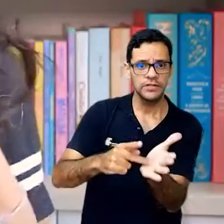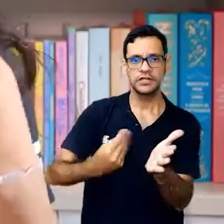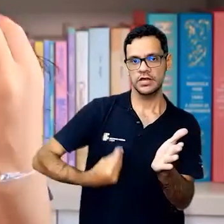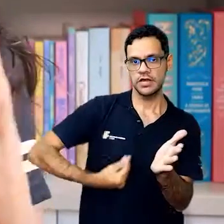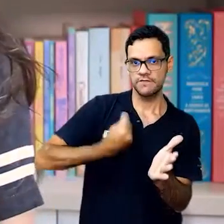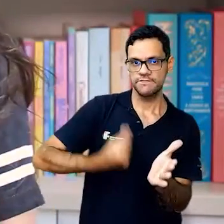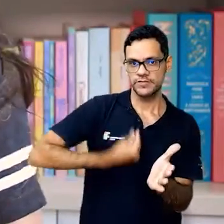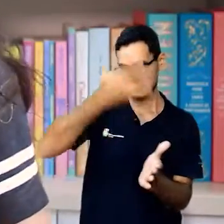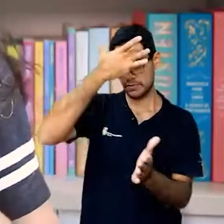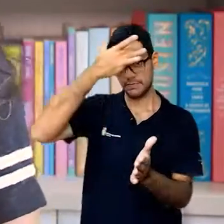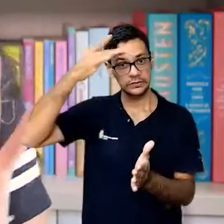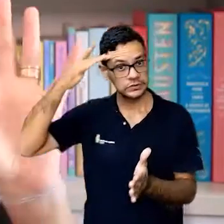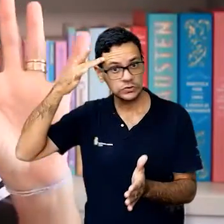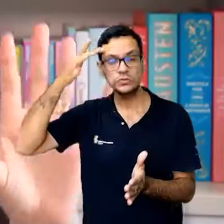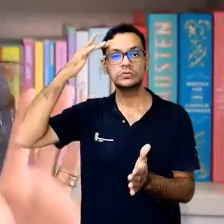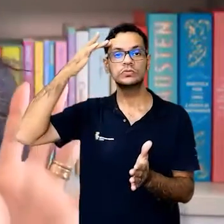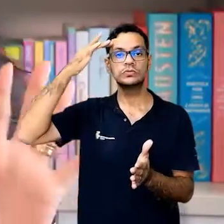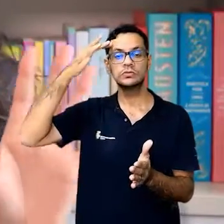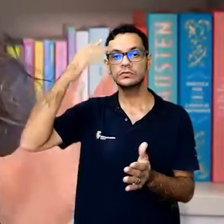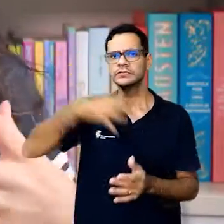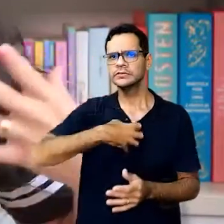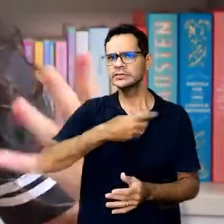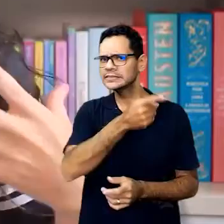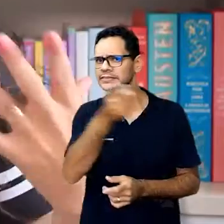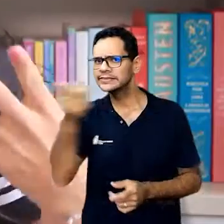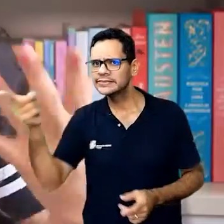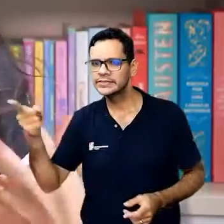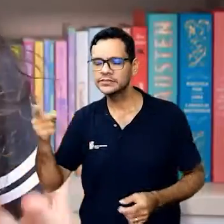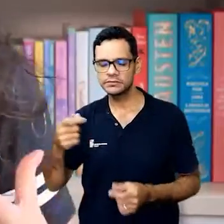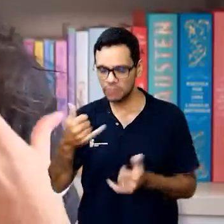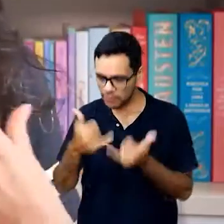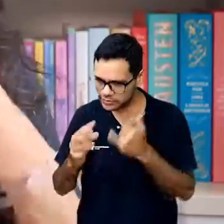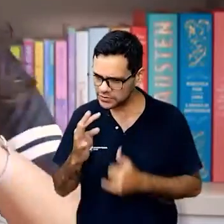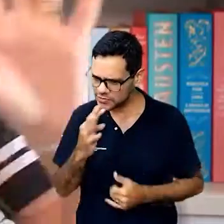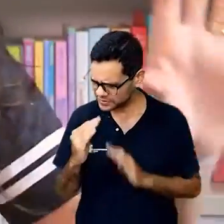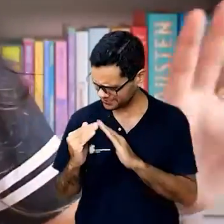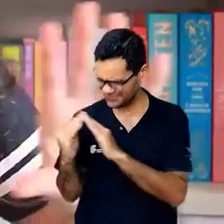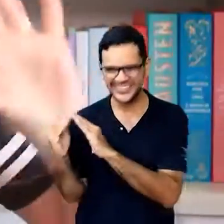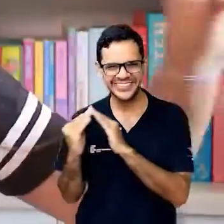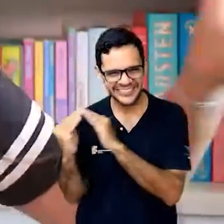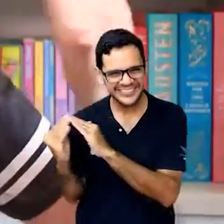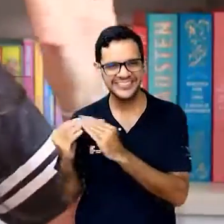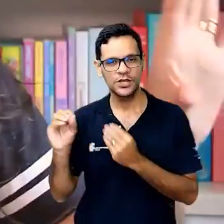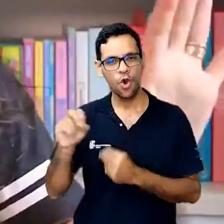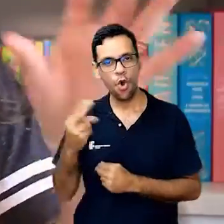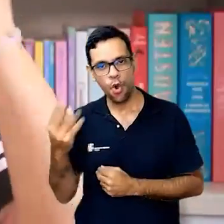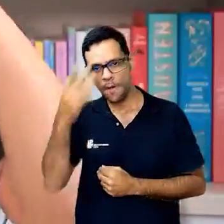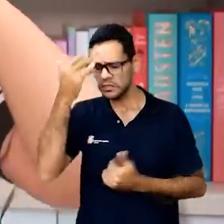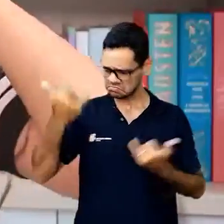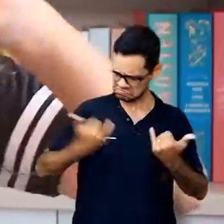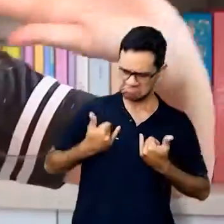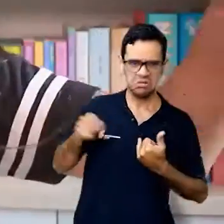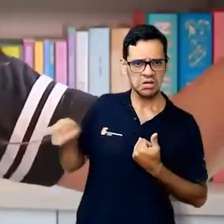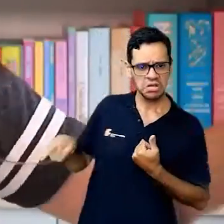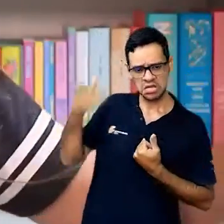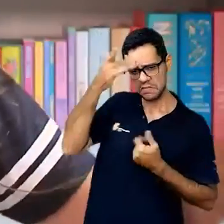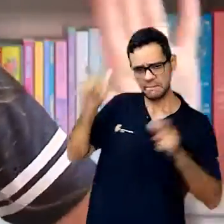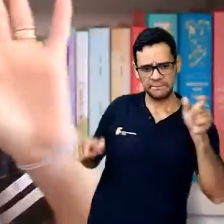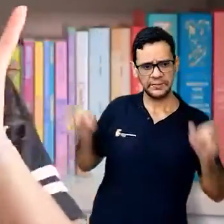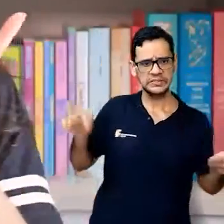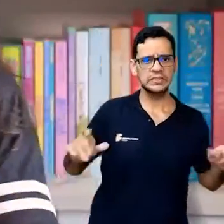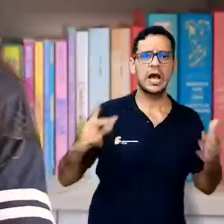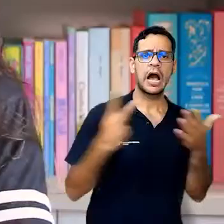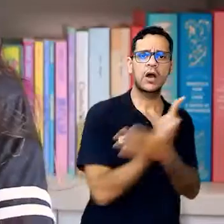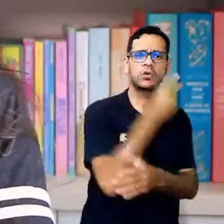retratar com tanta verdade, assim, a vida desses personagens, sabe, pra você se sentir ali, tipo, parece que você conhece, são seus vizinhos ou alguém já te falou